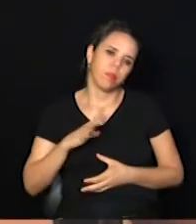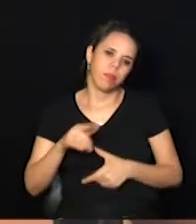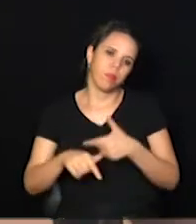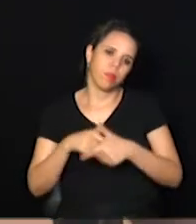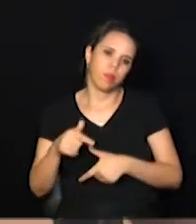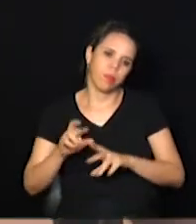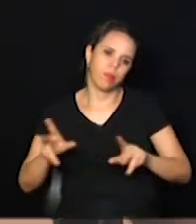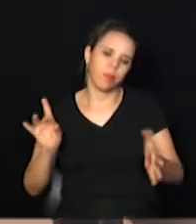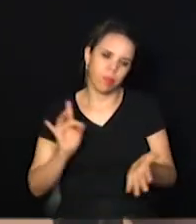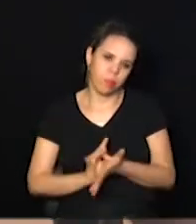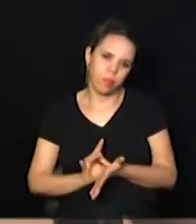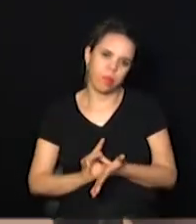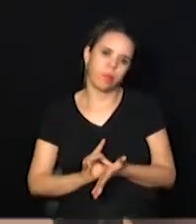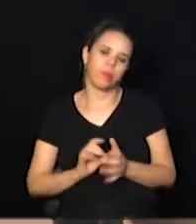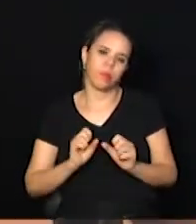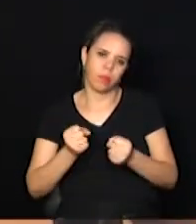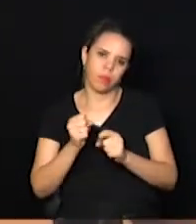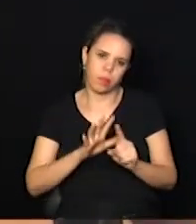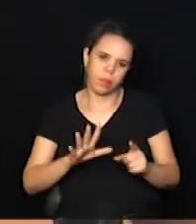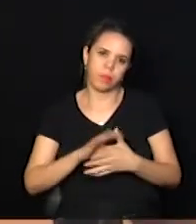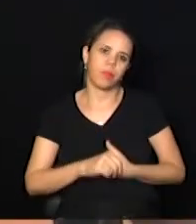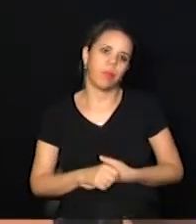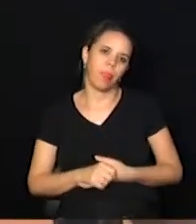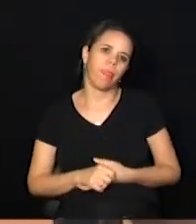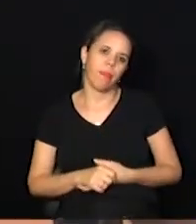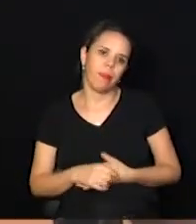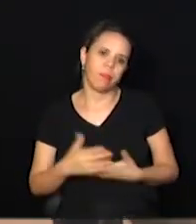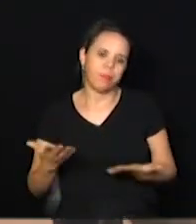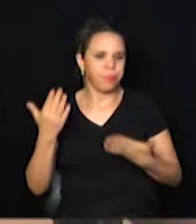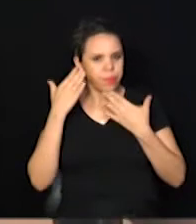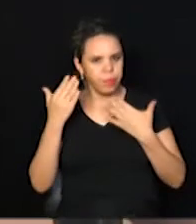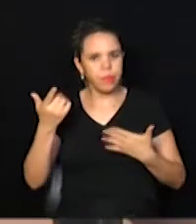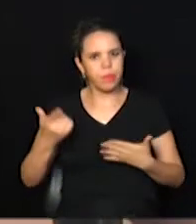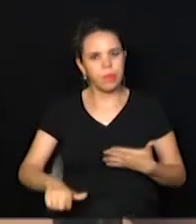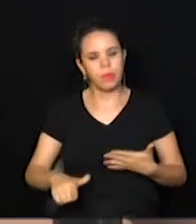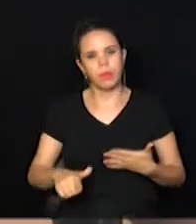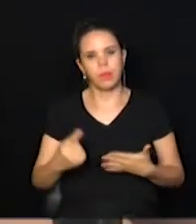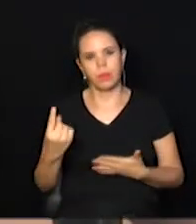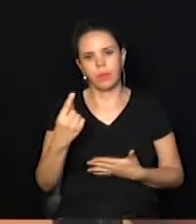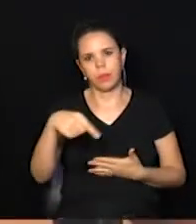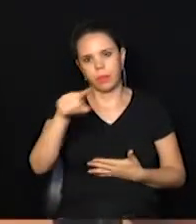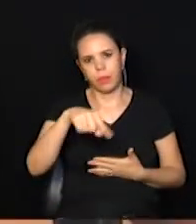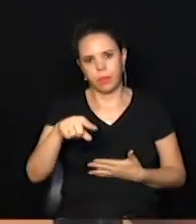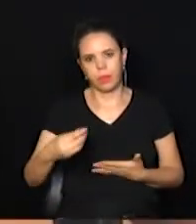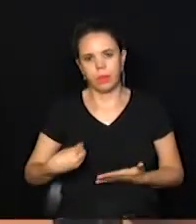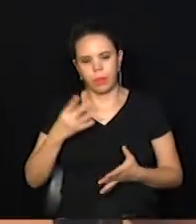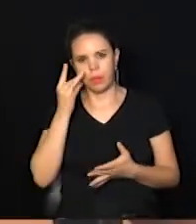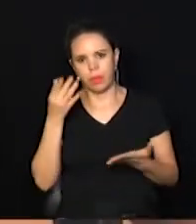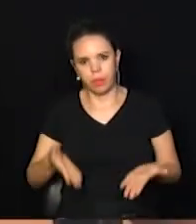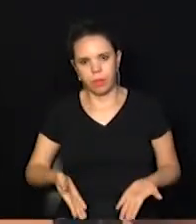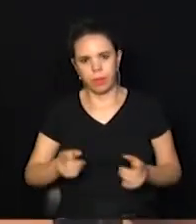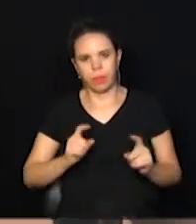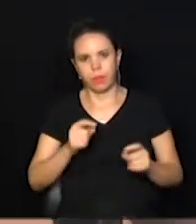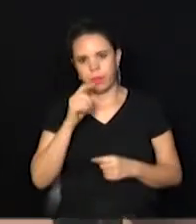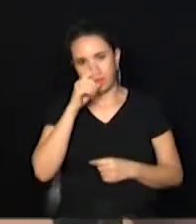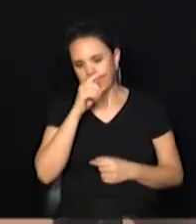de fato em defesa da sociedade. Então, eu quero agradecer mais uma vez aqui cada um e cada uma que esteve presente nessa